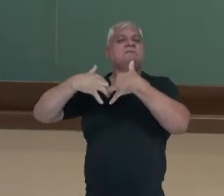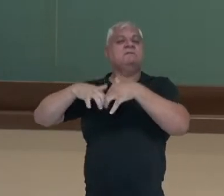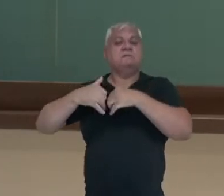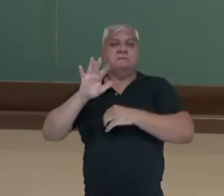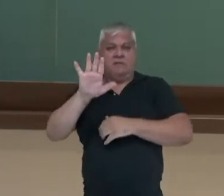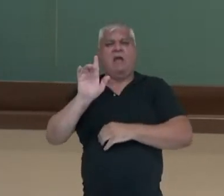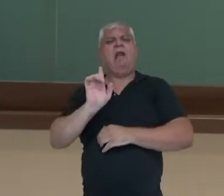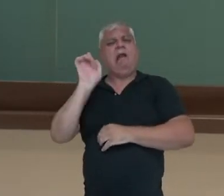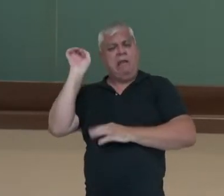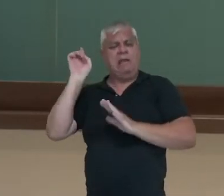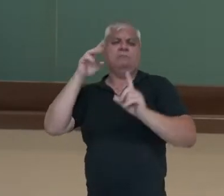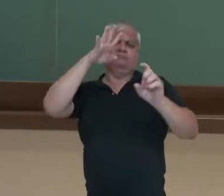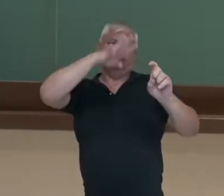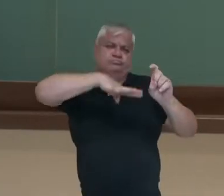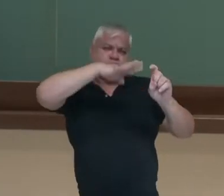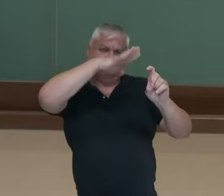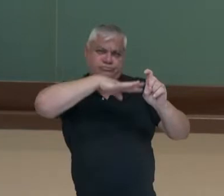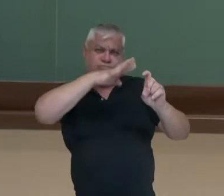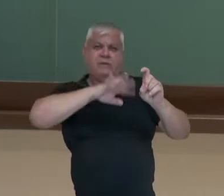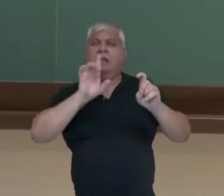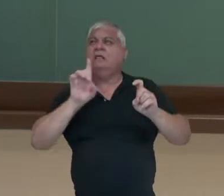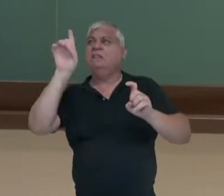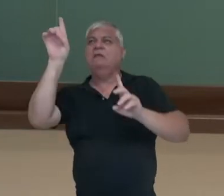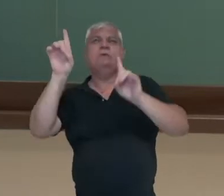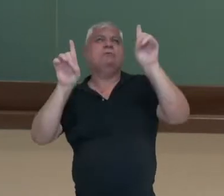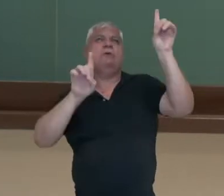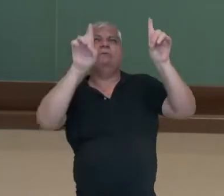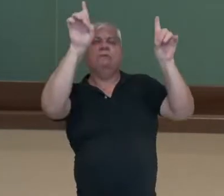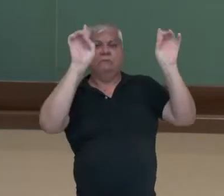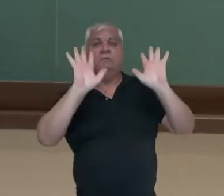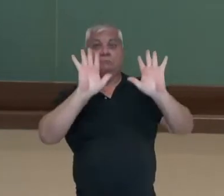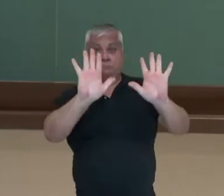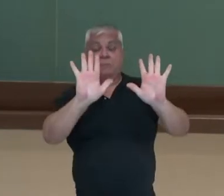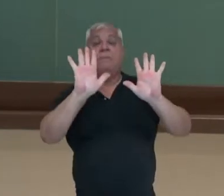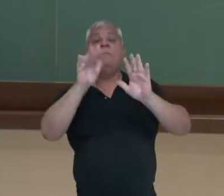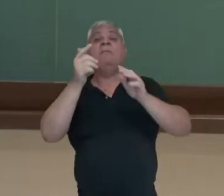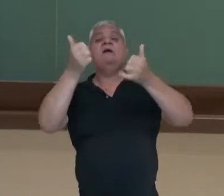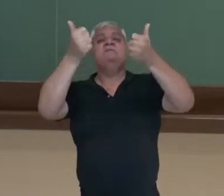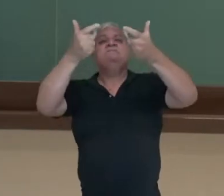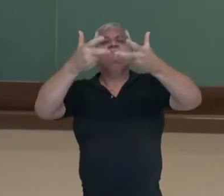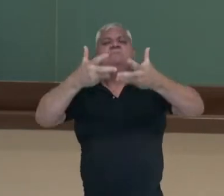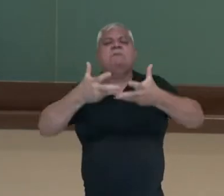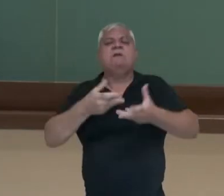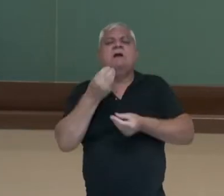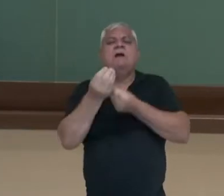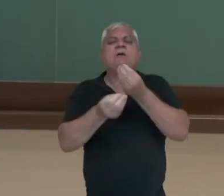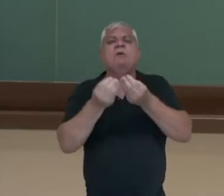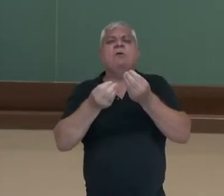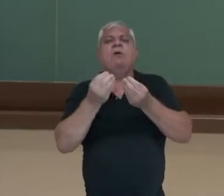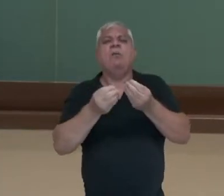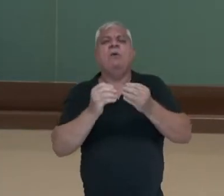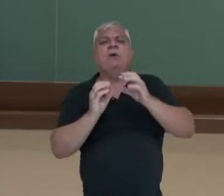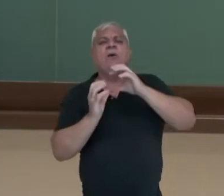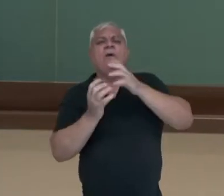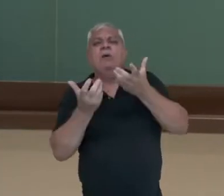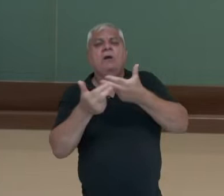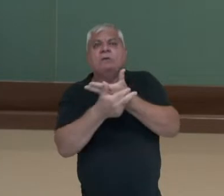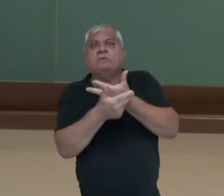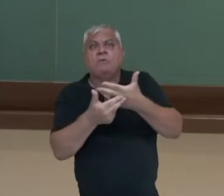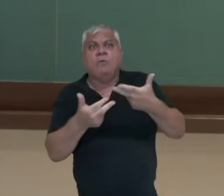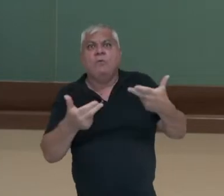lá a mitologia, os deuses, as criaturas, mas vamos tentar explicar a partir da natureza, explicando